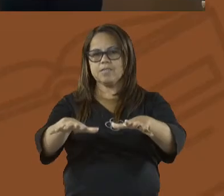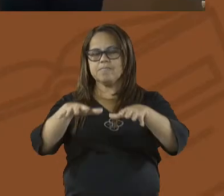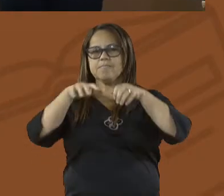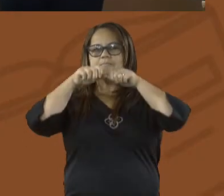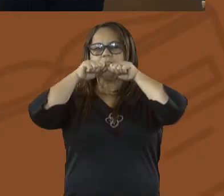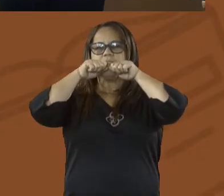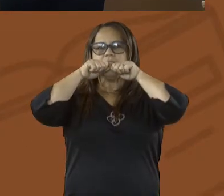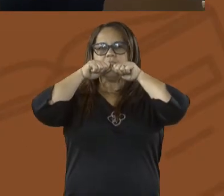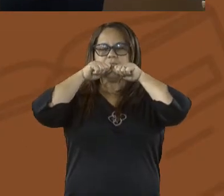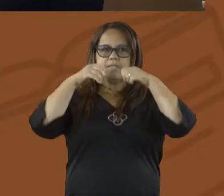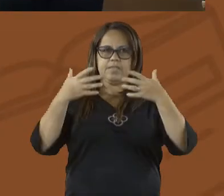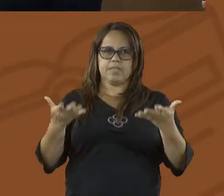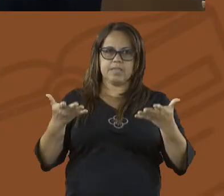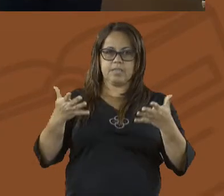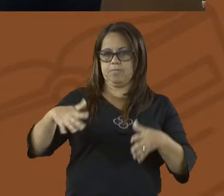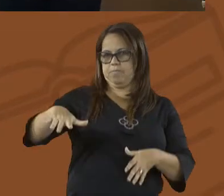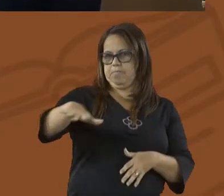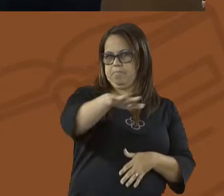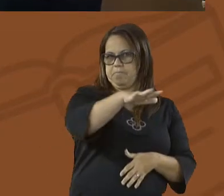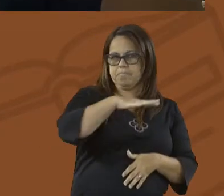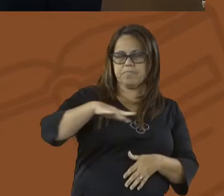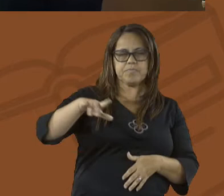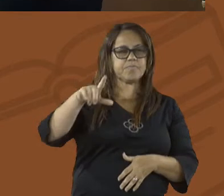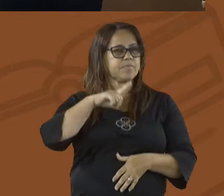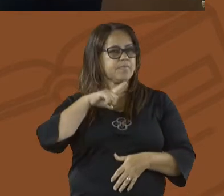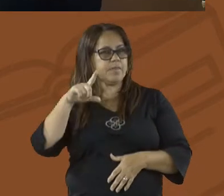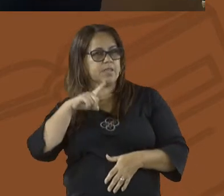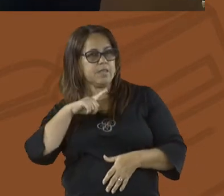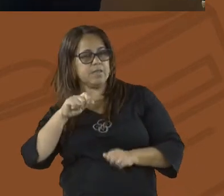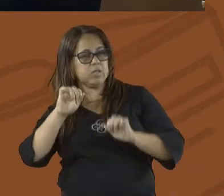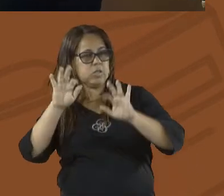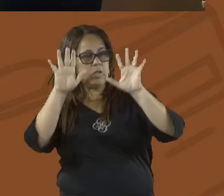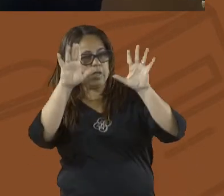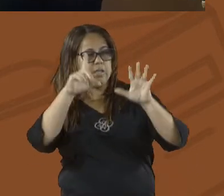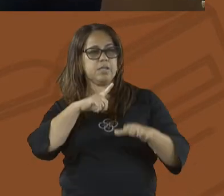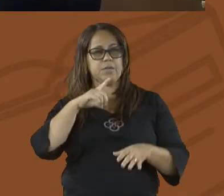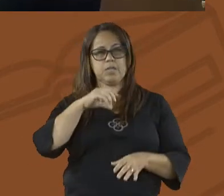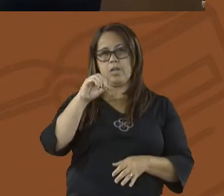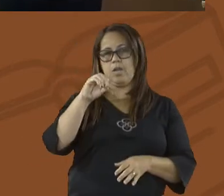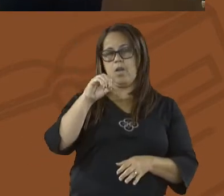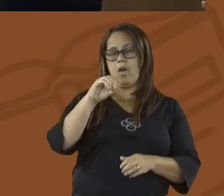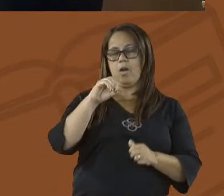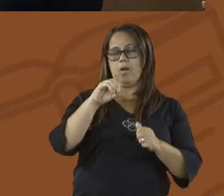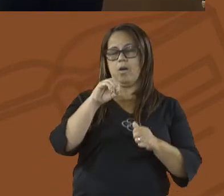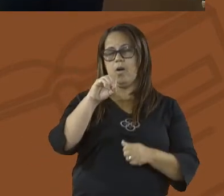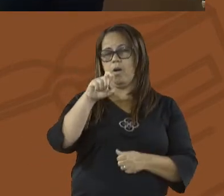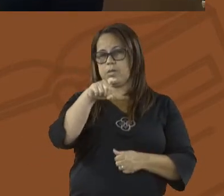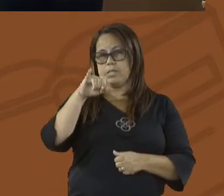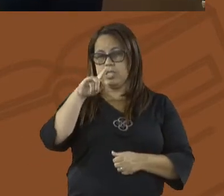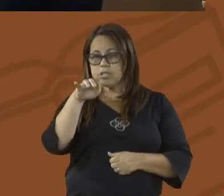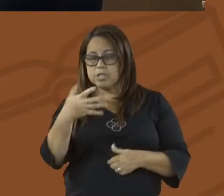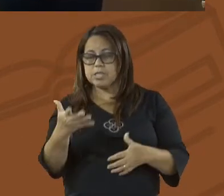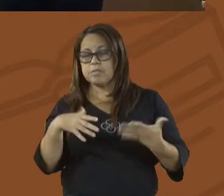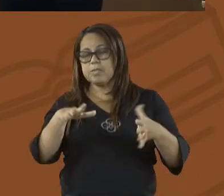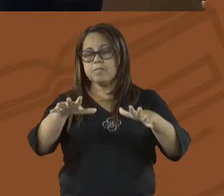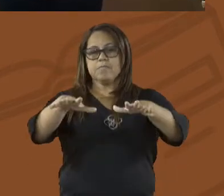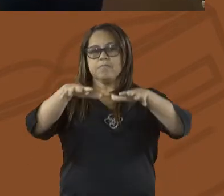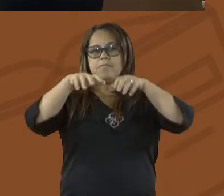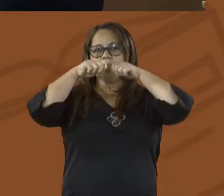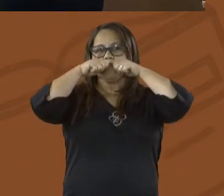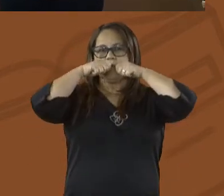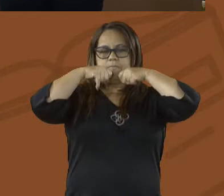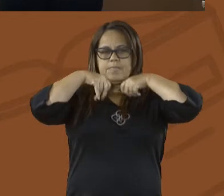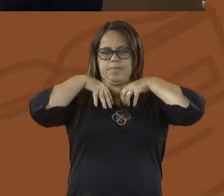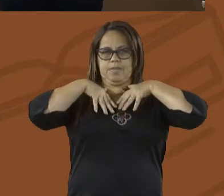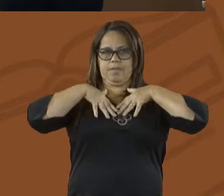respira, né, no ambiente aqui tem vários gases e tem o oxigênio também misturado. E aí, quando a gente respira, o oxigênio entra, vai até